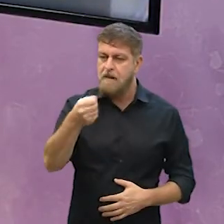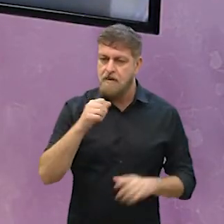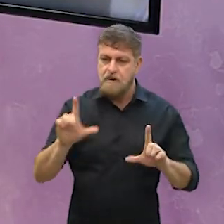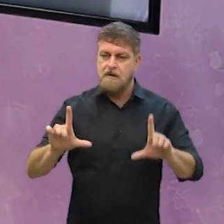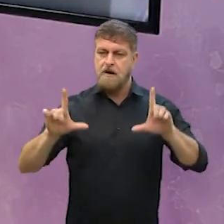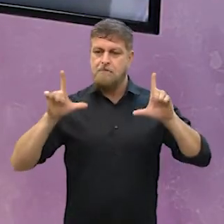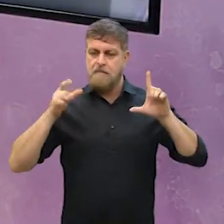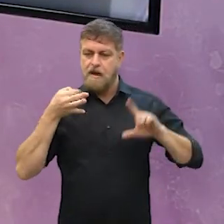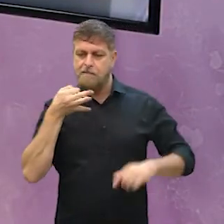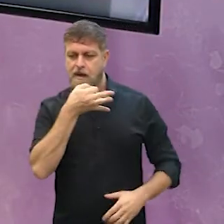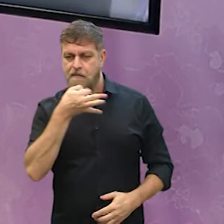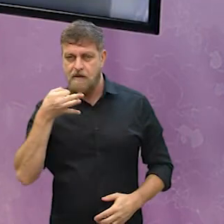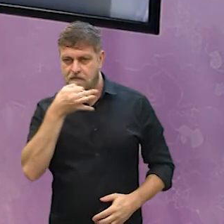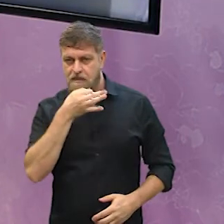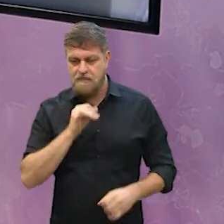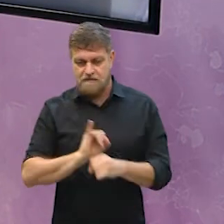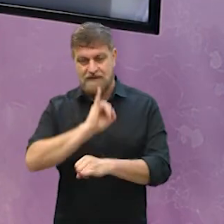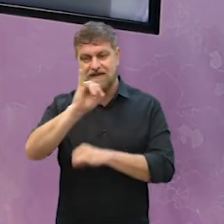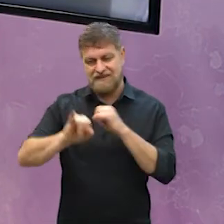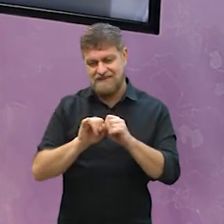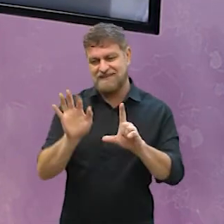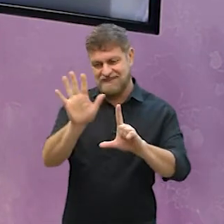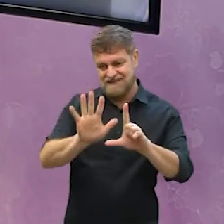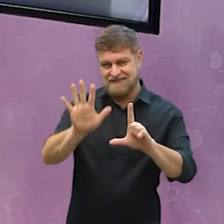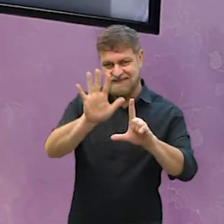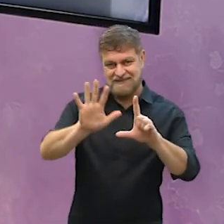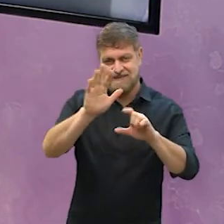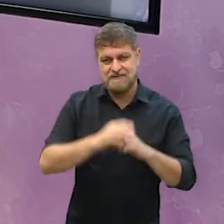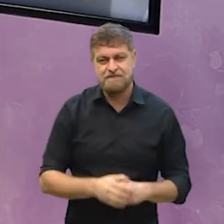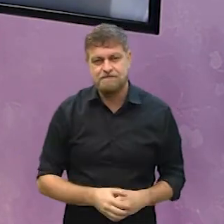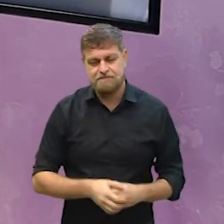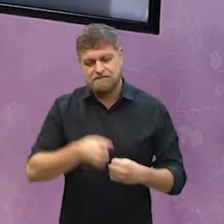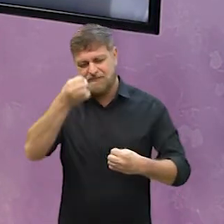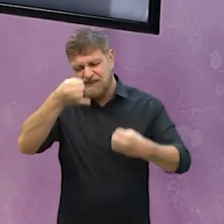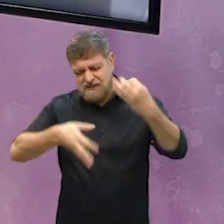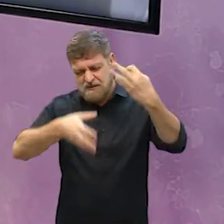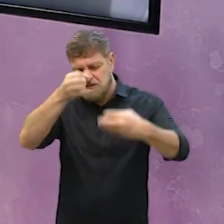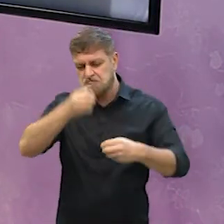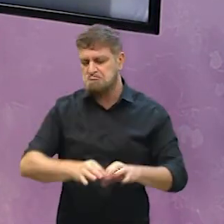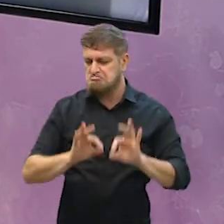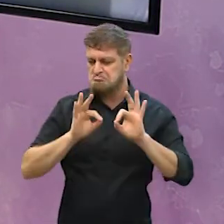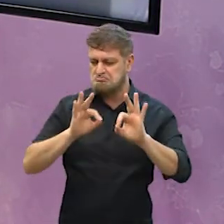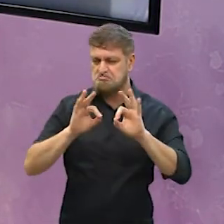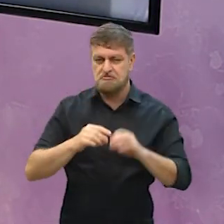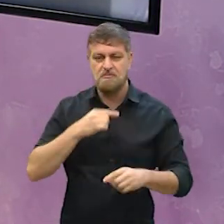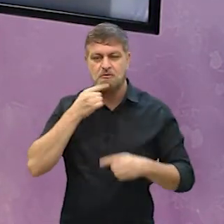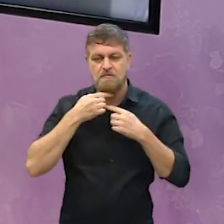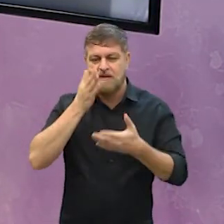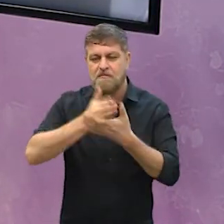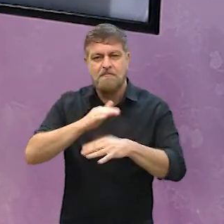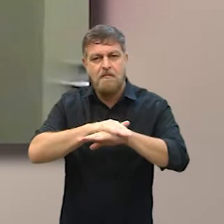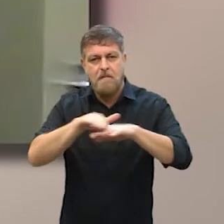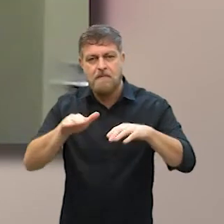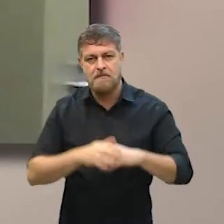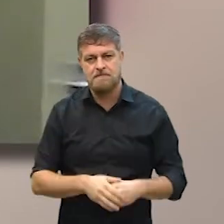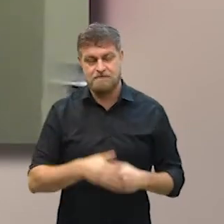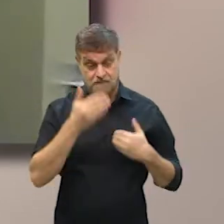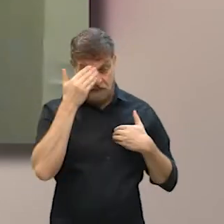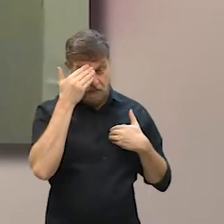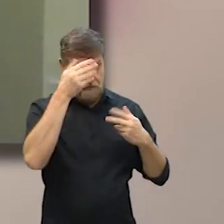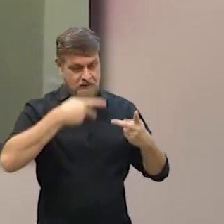por aceitar o nosso convite E aí no programa né mesma distância né é esclarecer todas as dúvidas